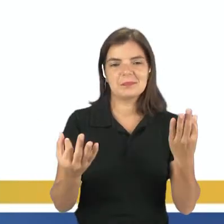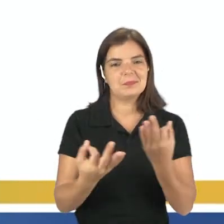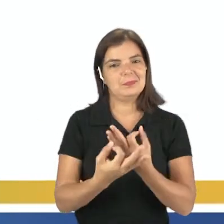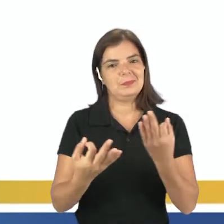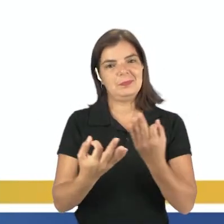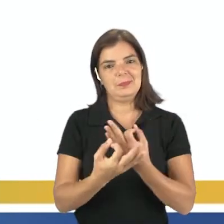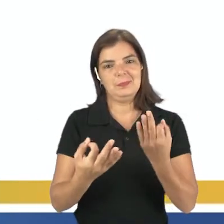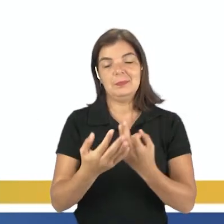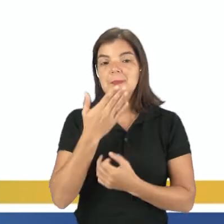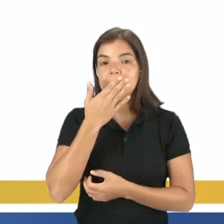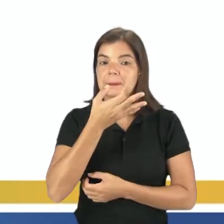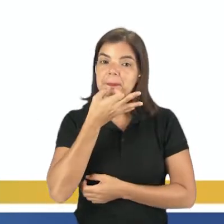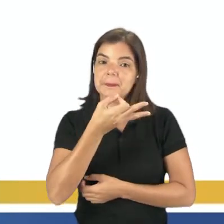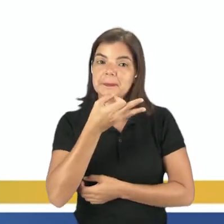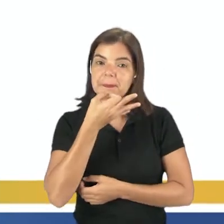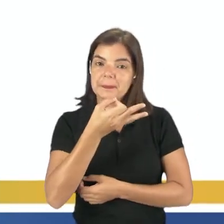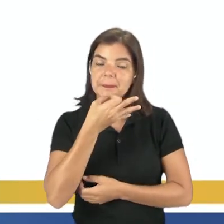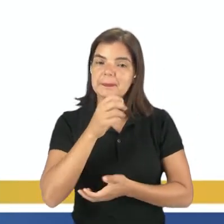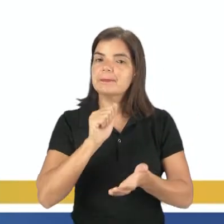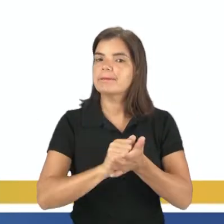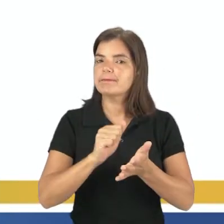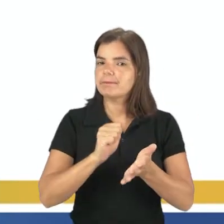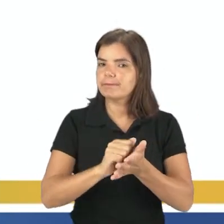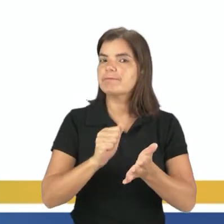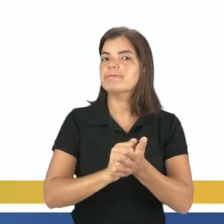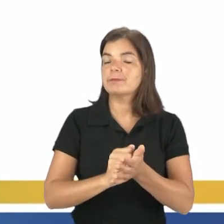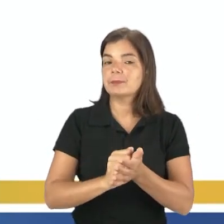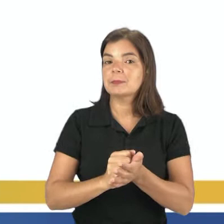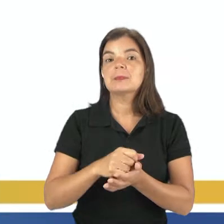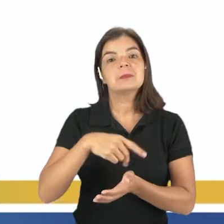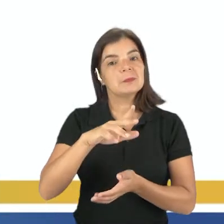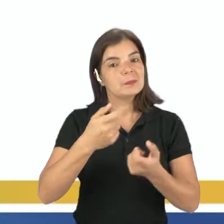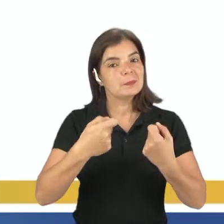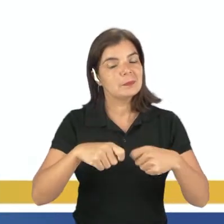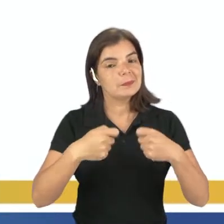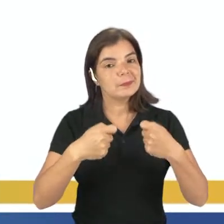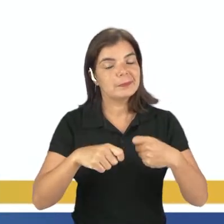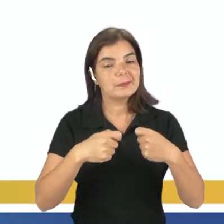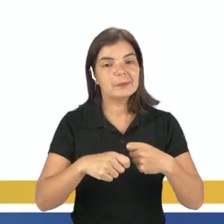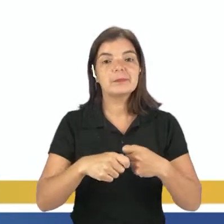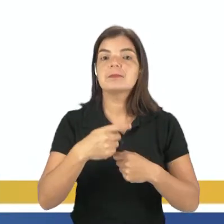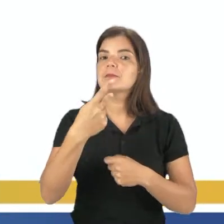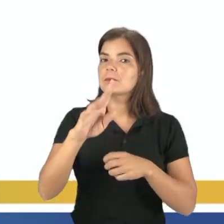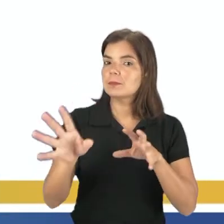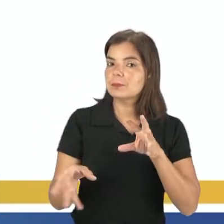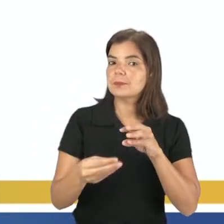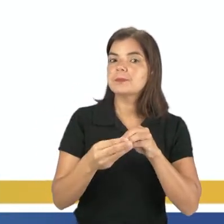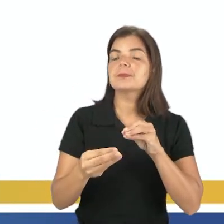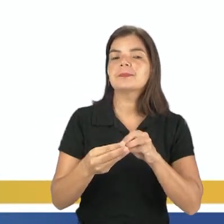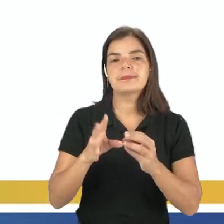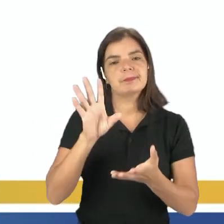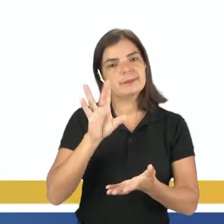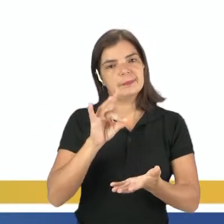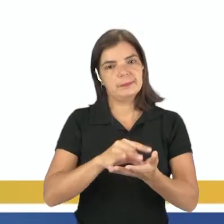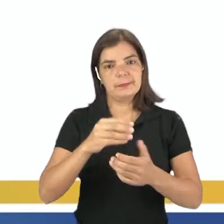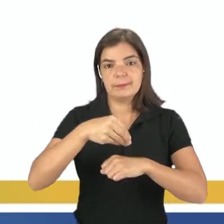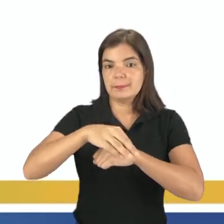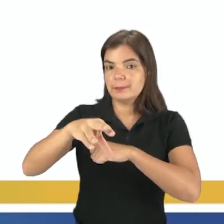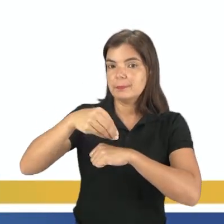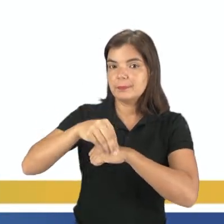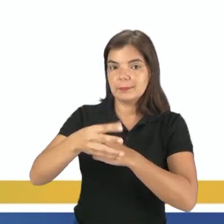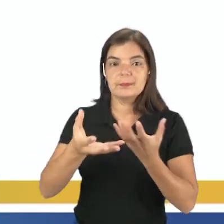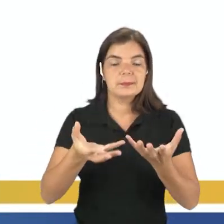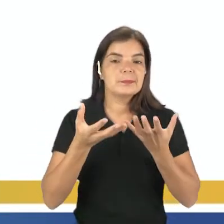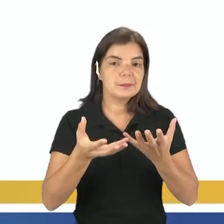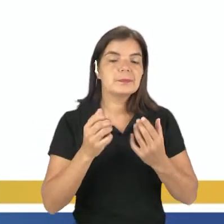perfeita. Peça opinião e faça tantas versões quanto sejam necessárias para que a sua sinopse realmente transmita o que você